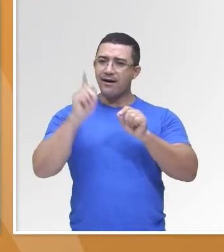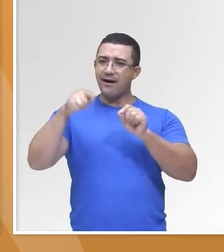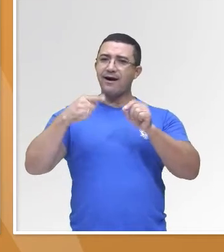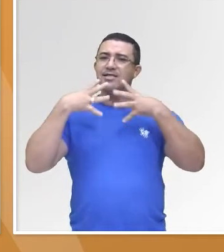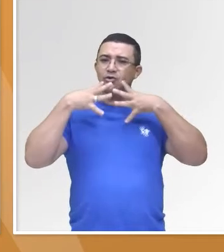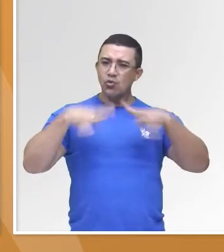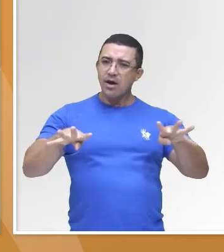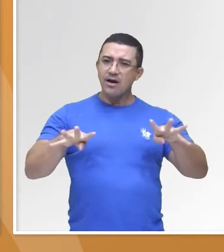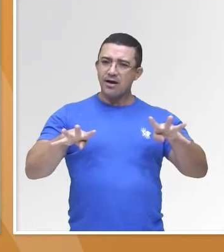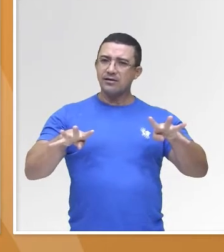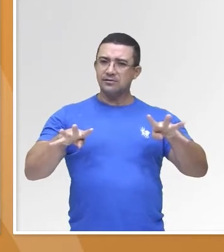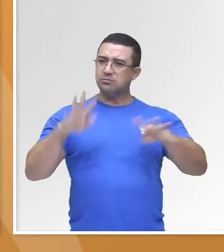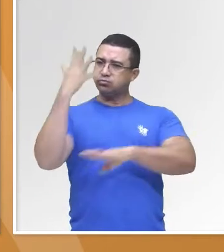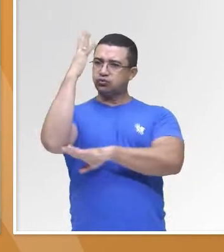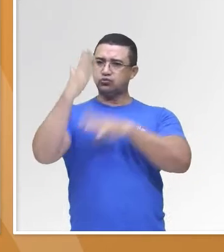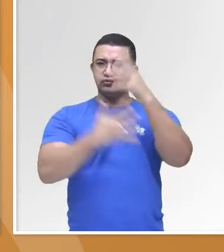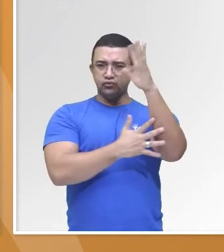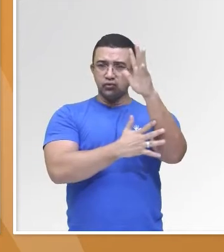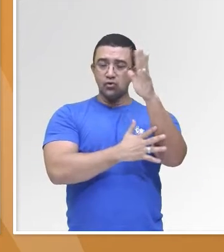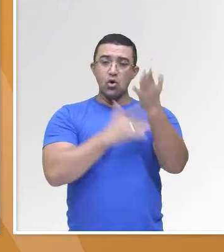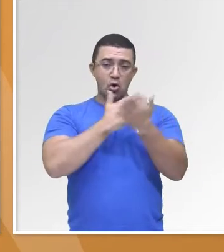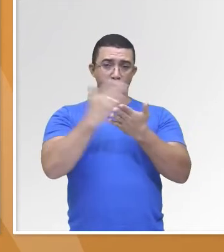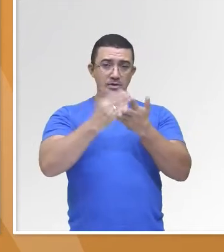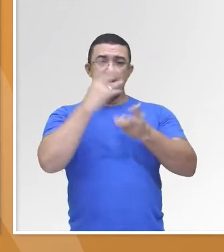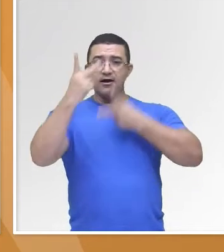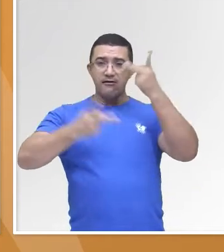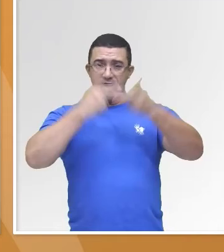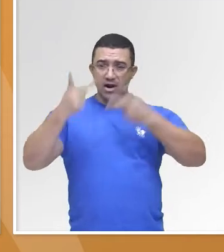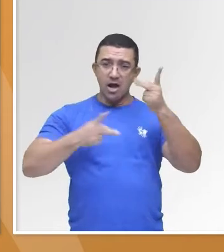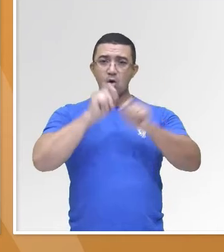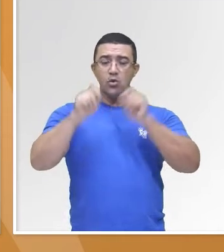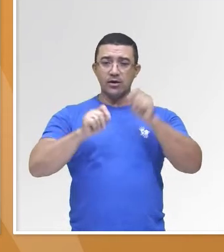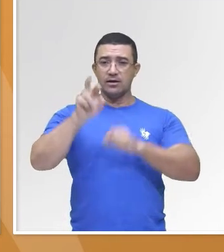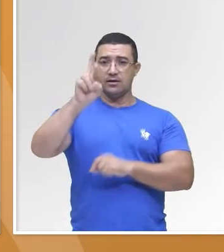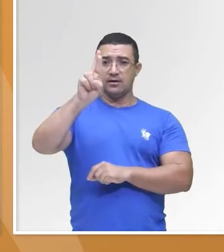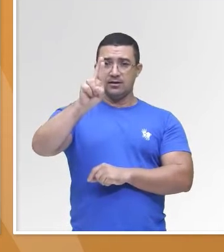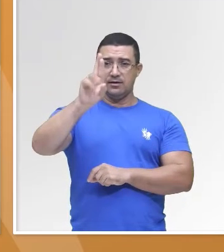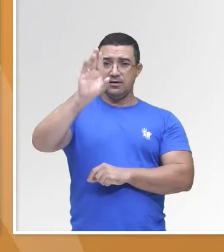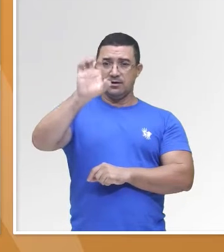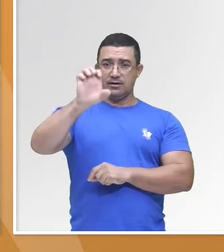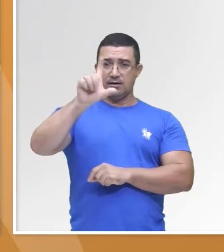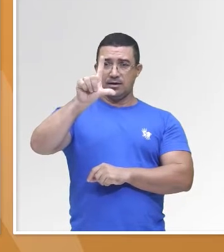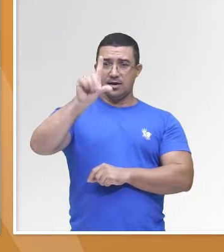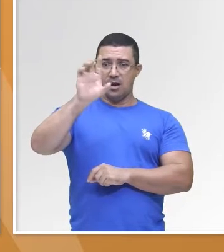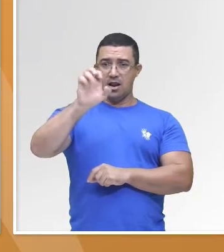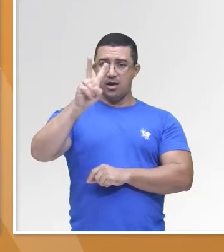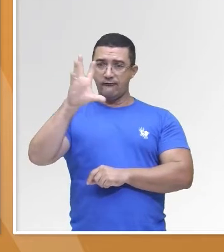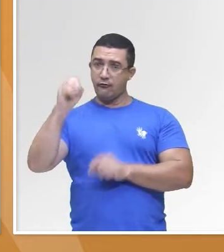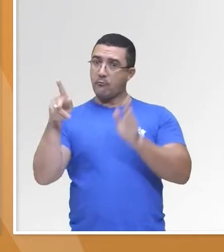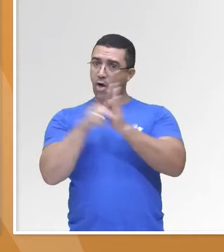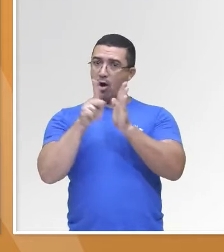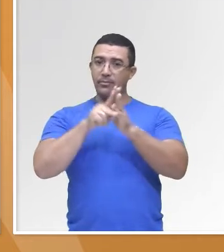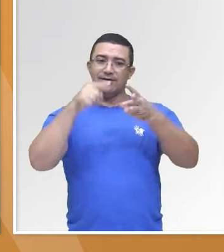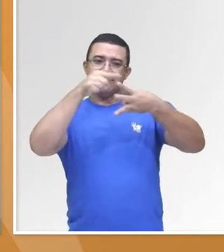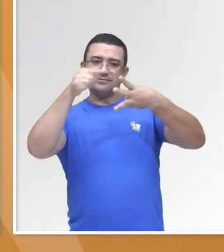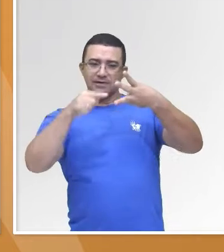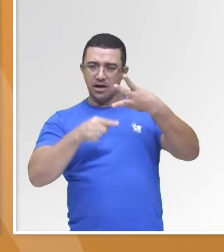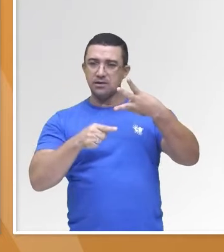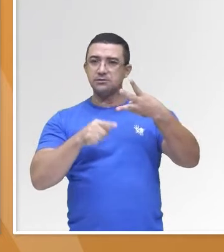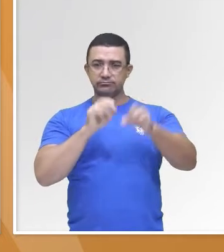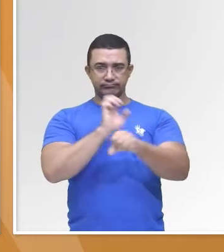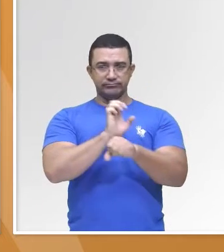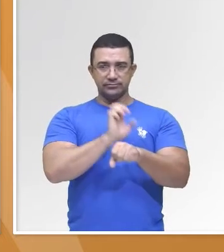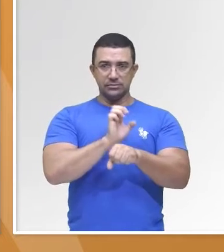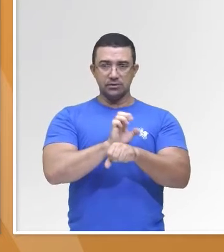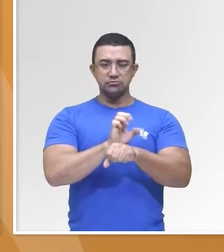gente vai começar a falar do relevo, tá, desses 3 estados. Então, vamos lá. Com